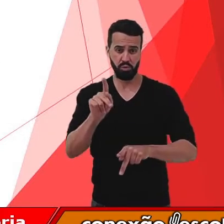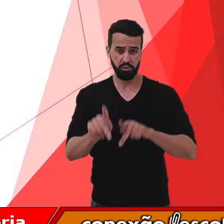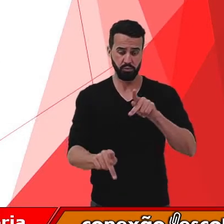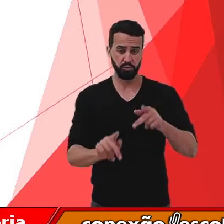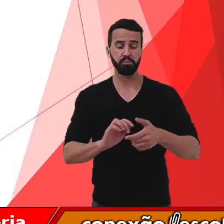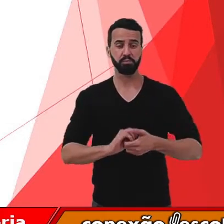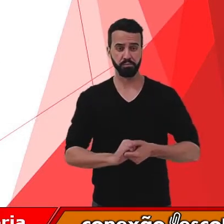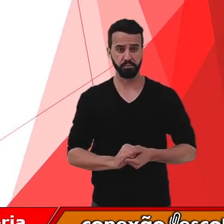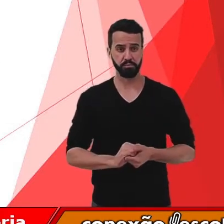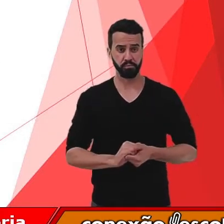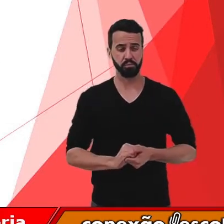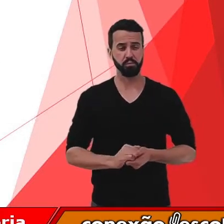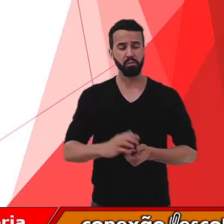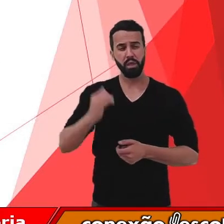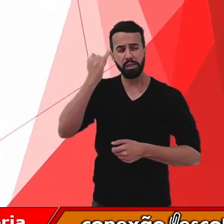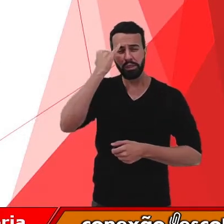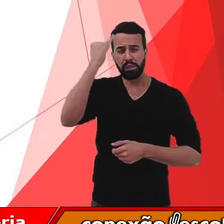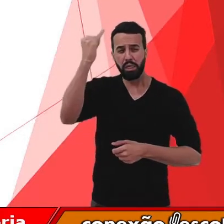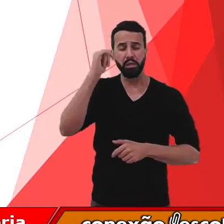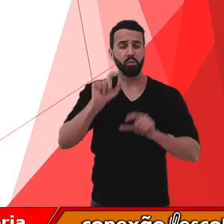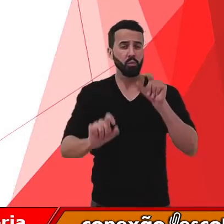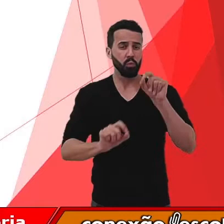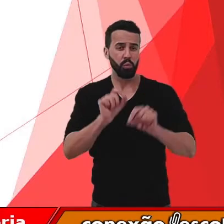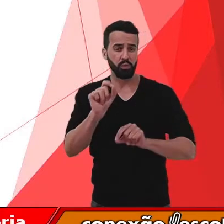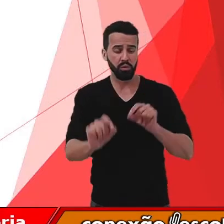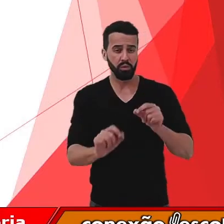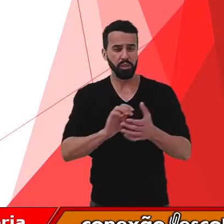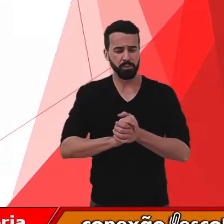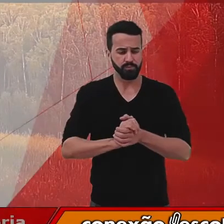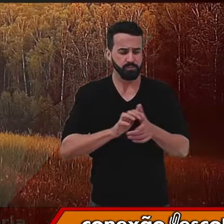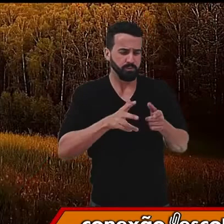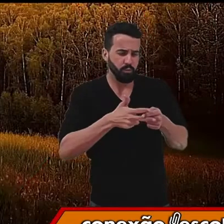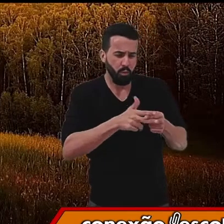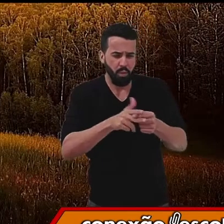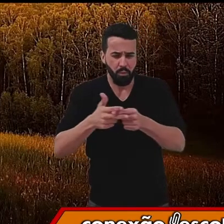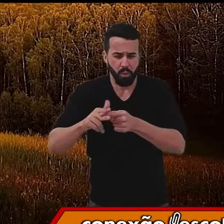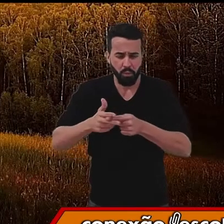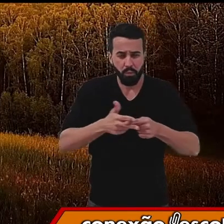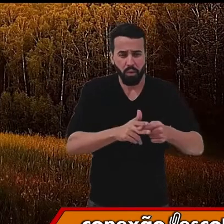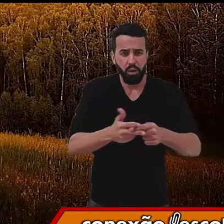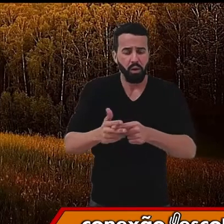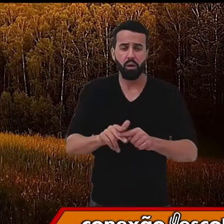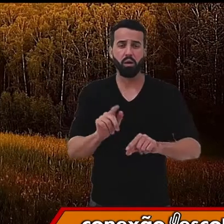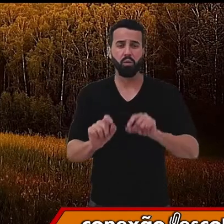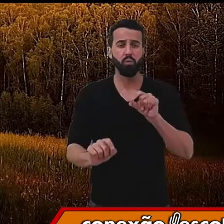ideias também, elas foram justamente revistas e elas foram